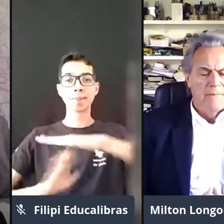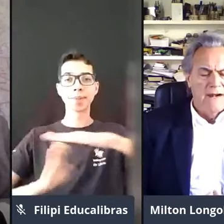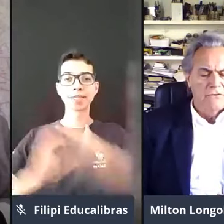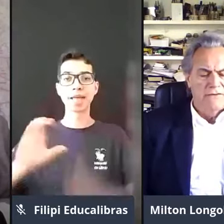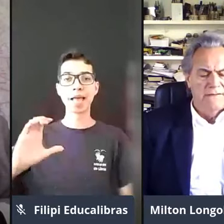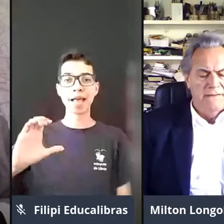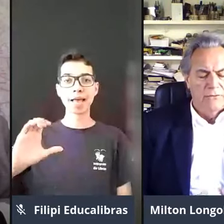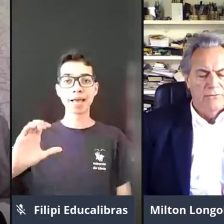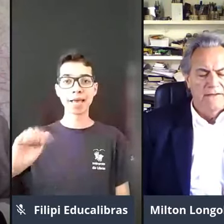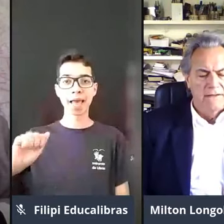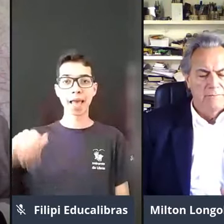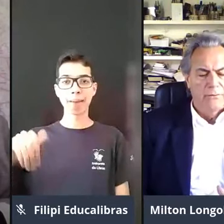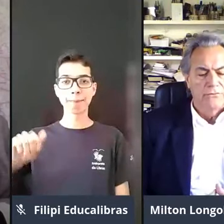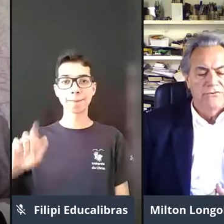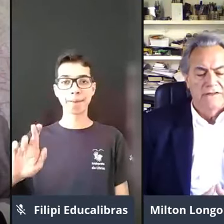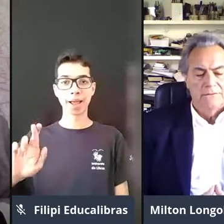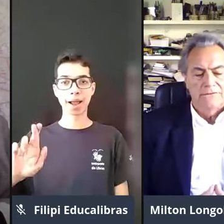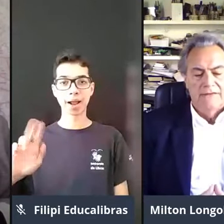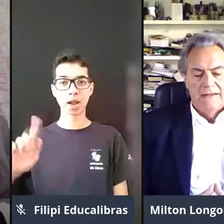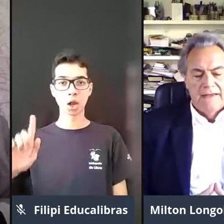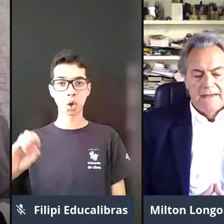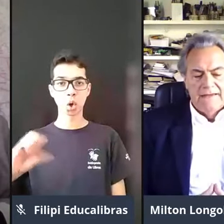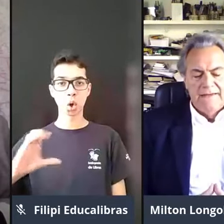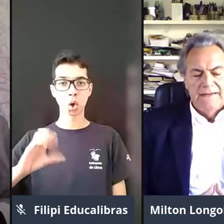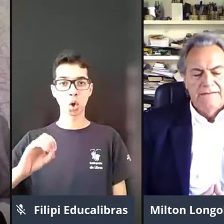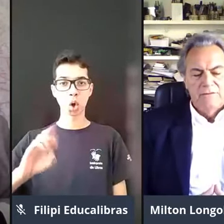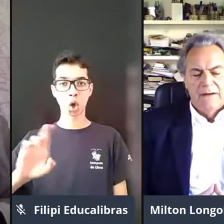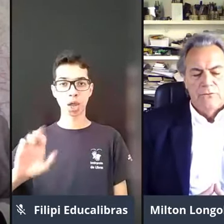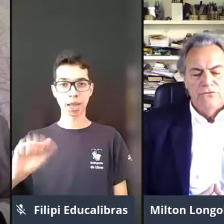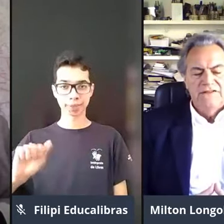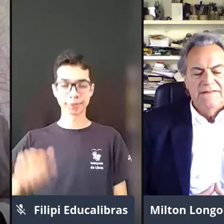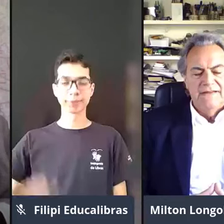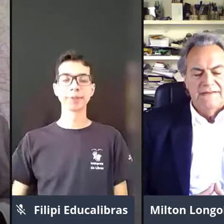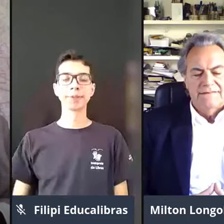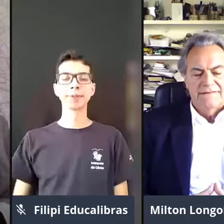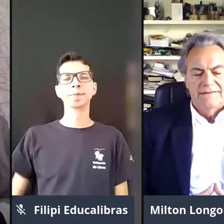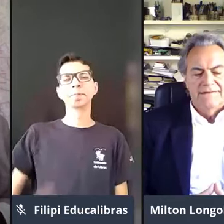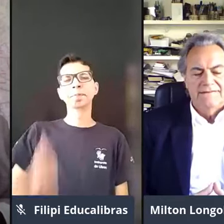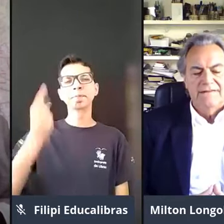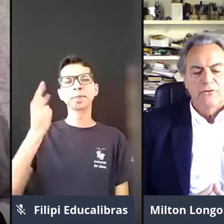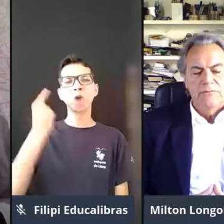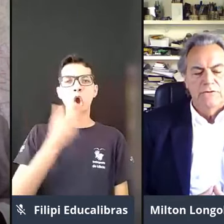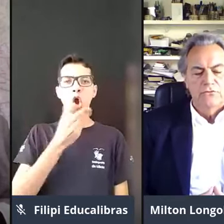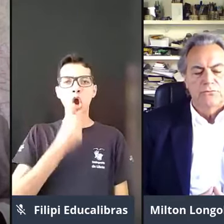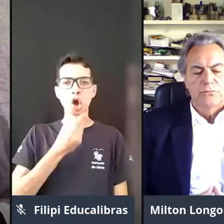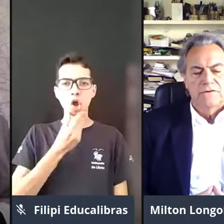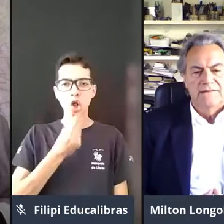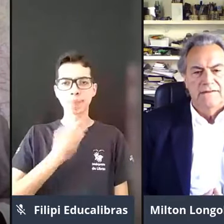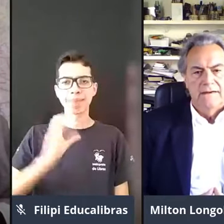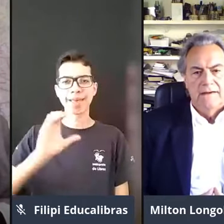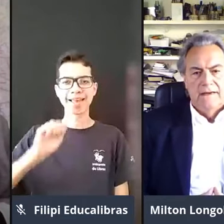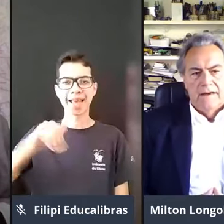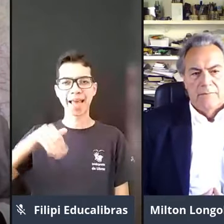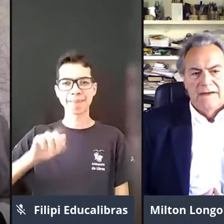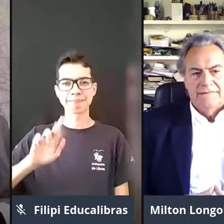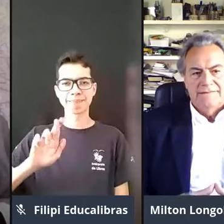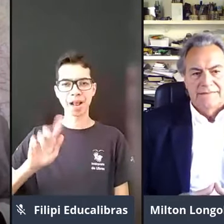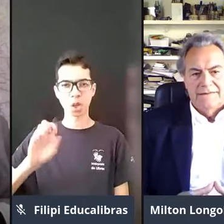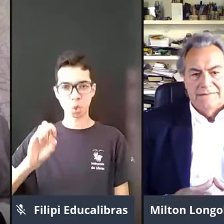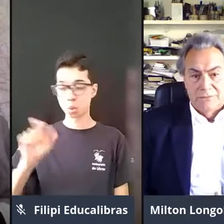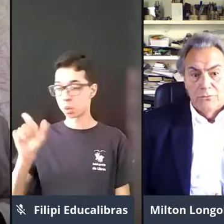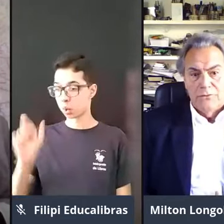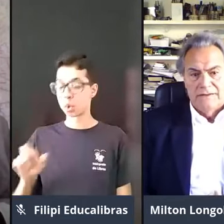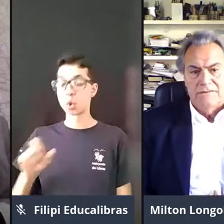Sebastião Camargo já tinha 90 e poucos anos, e ele tinha uma lucidez de 5 minutos por dia.